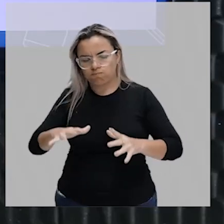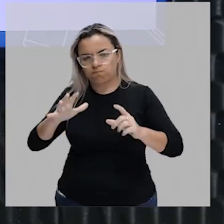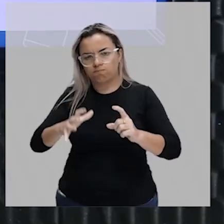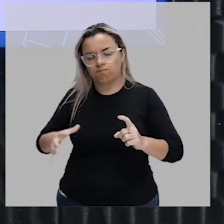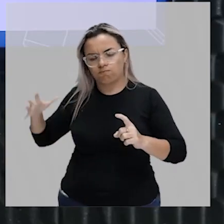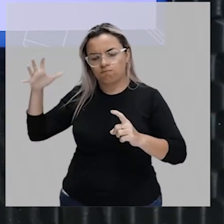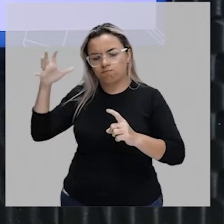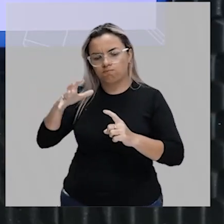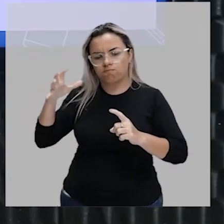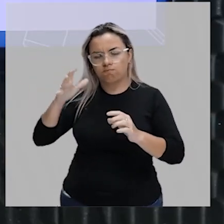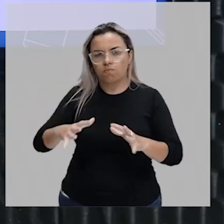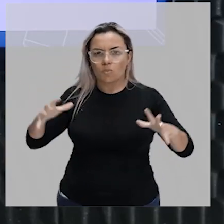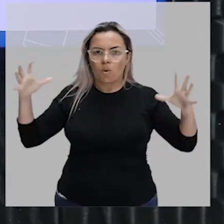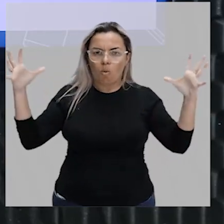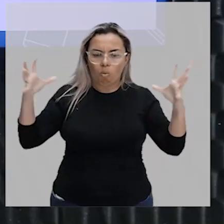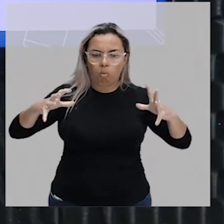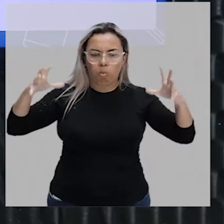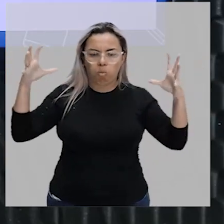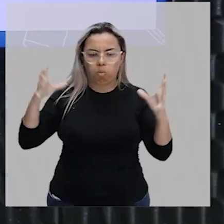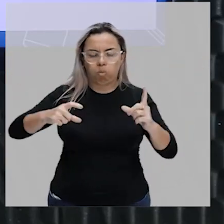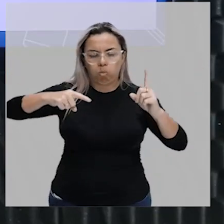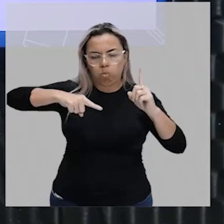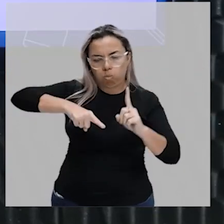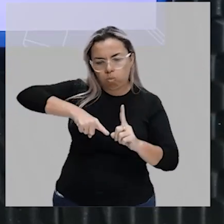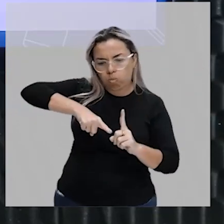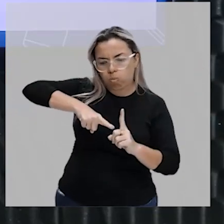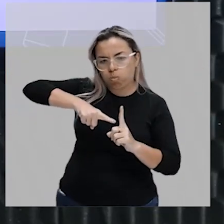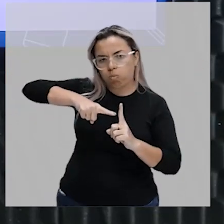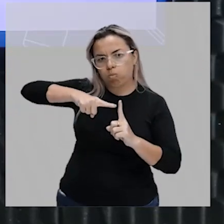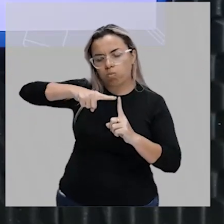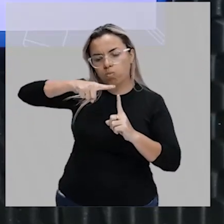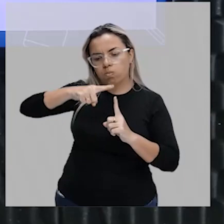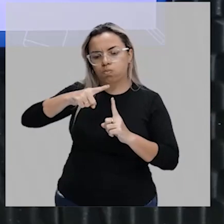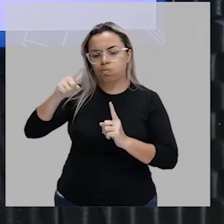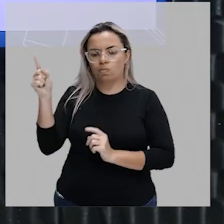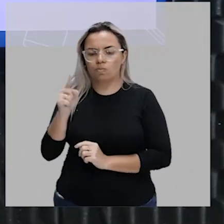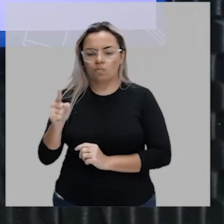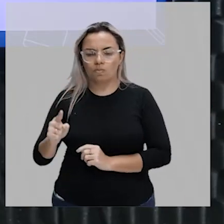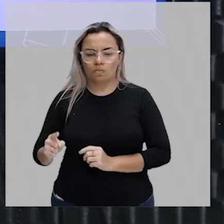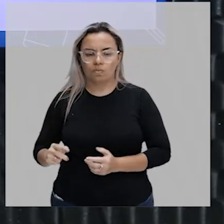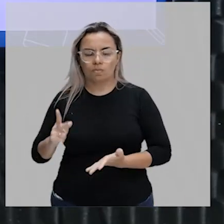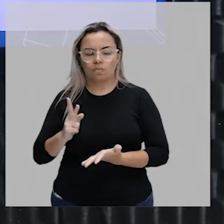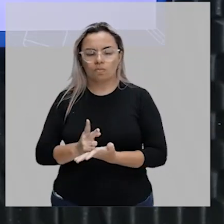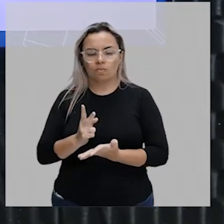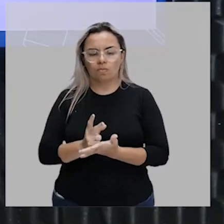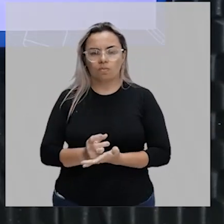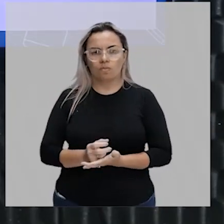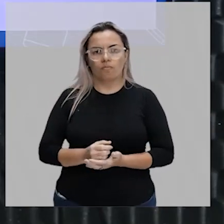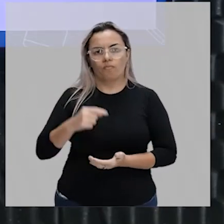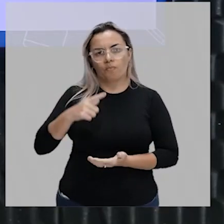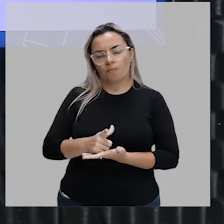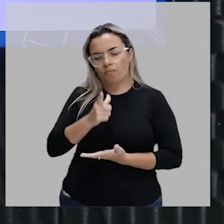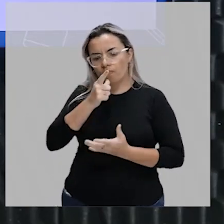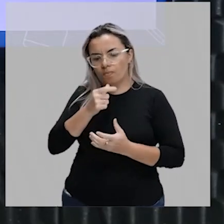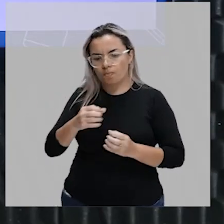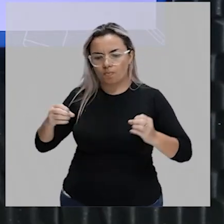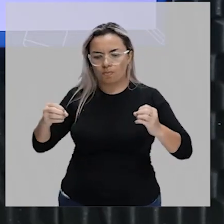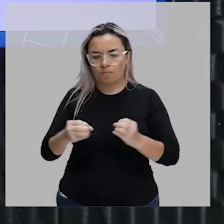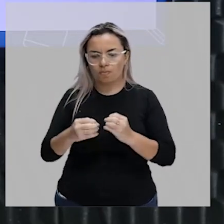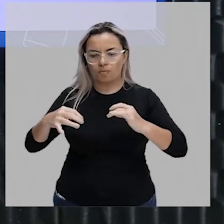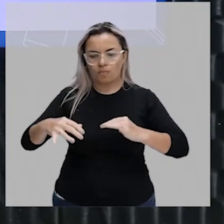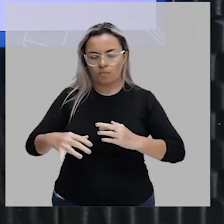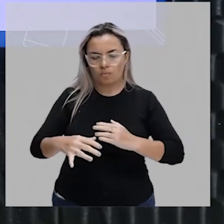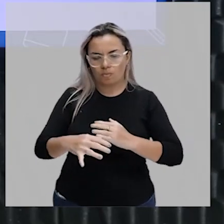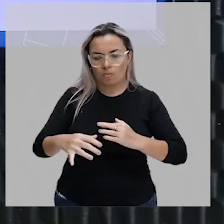submetidos a altas temperaturas e constantes relâmpagos, tá? E oceanos formados por água